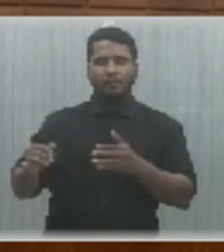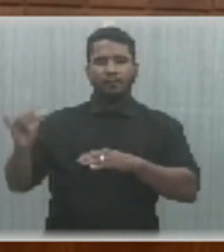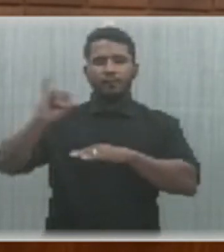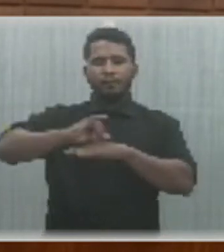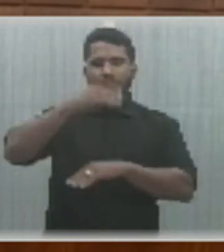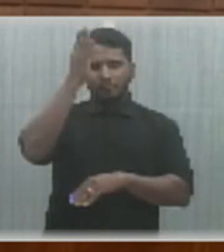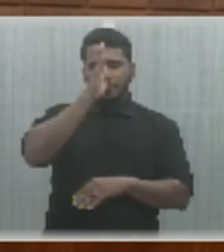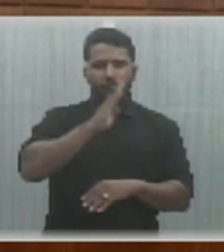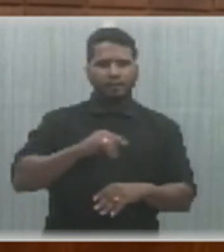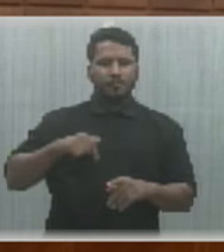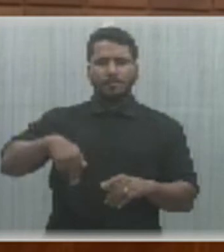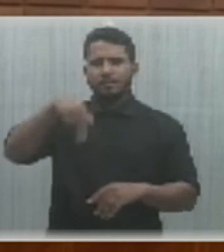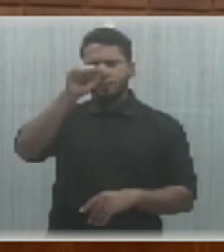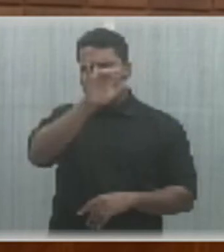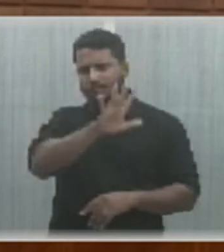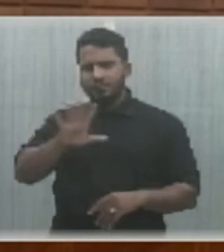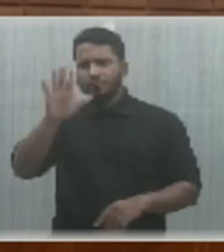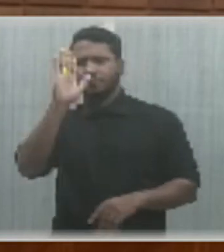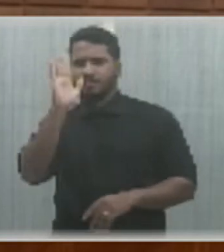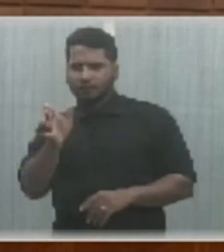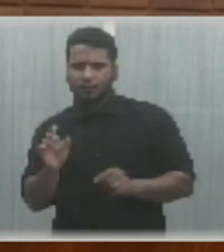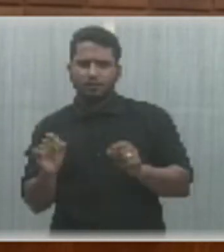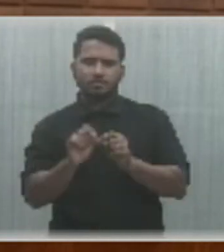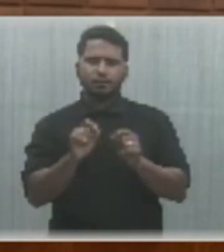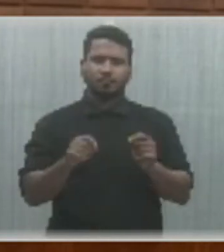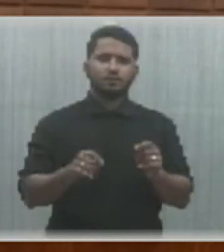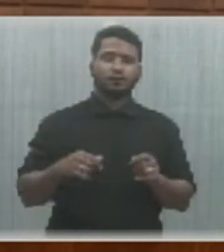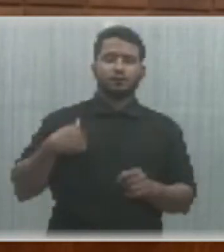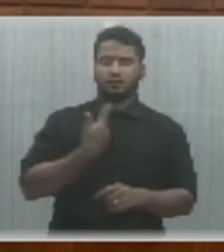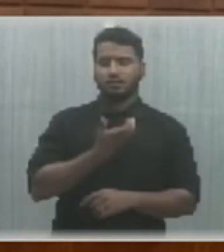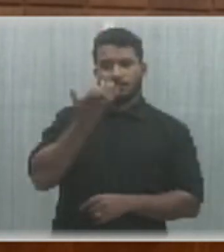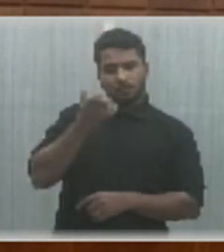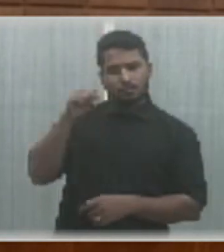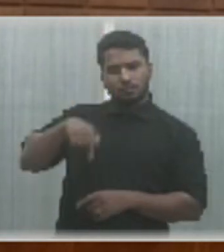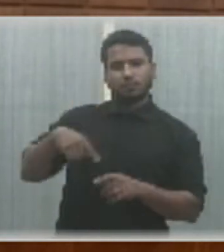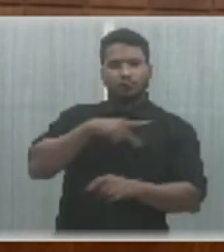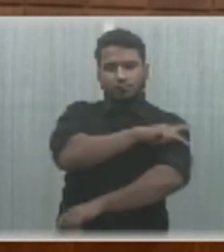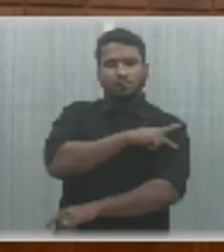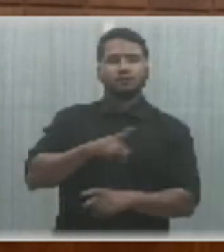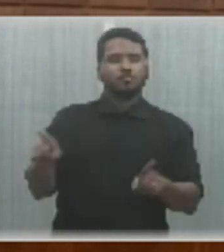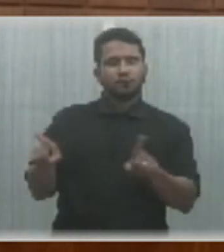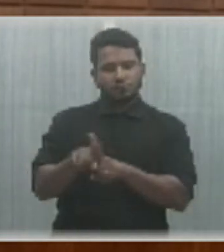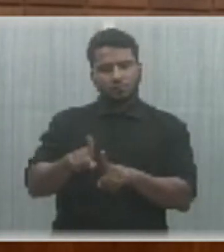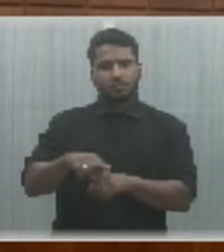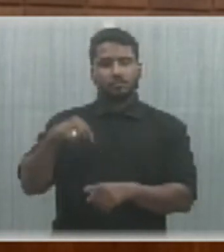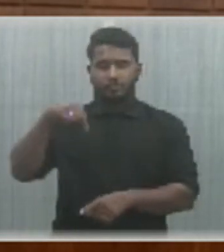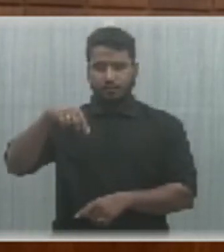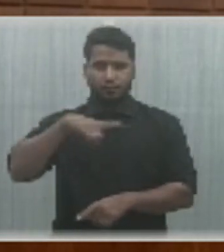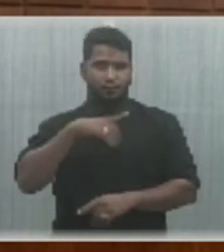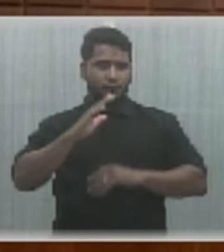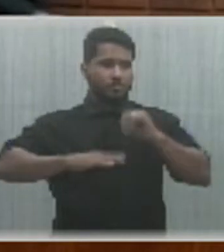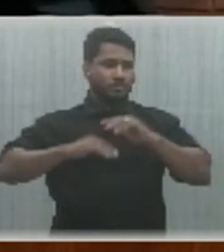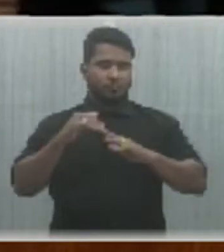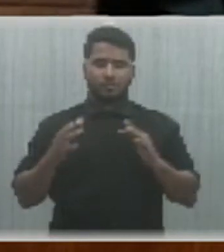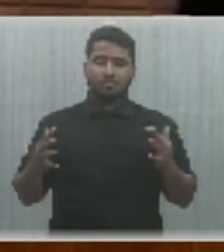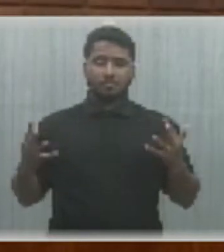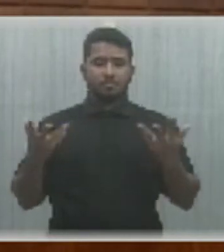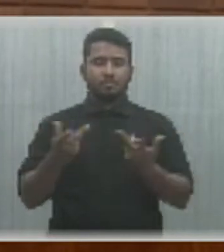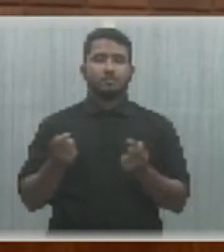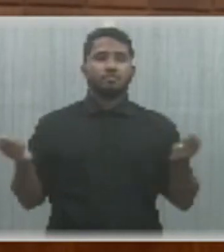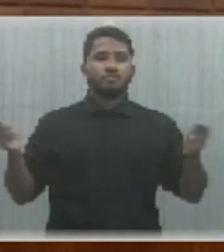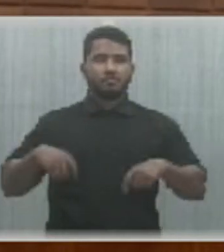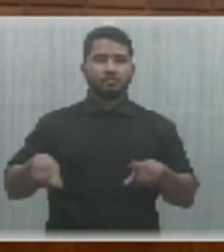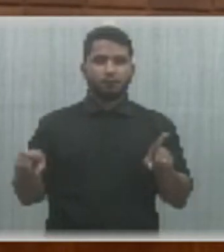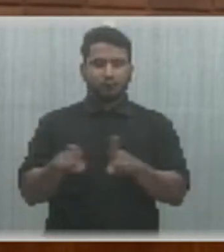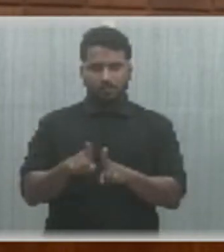brasileiras, inclusive do Nordeste, fazem esse tratamento. E nós queremos que o nosso Piauí, que tem profissionais maravilhosos, possa também